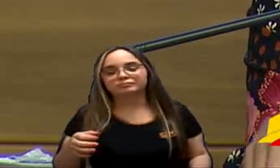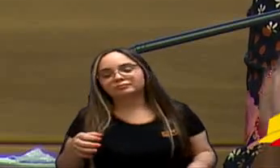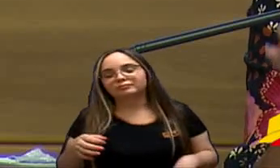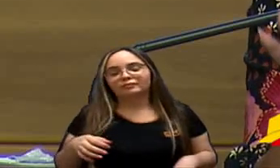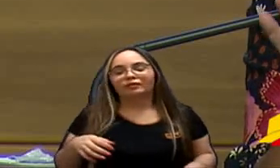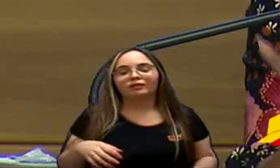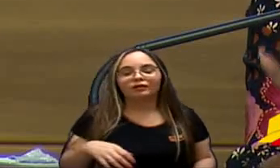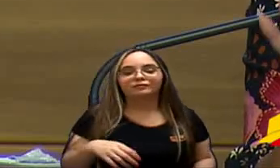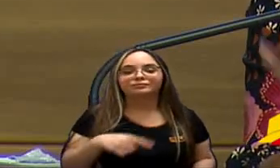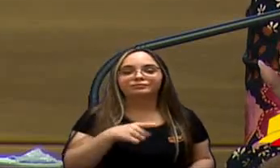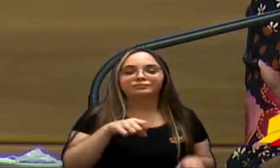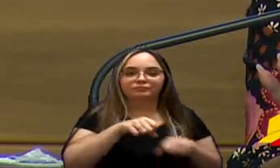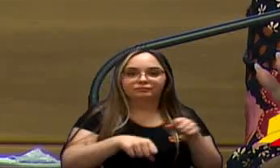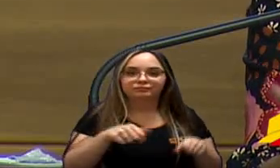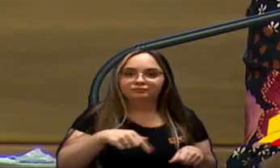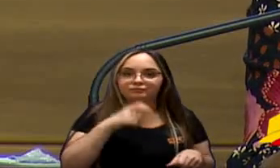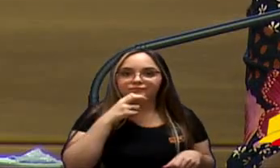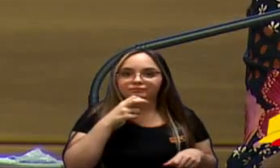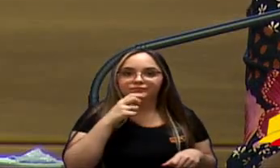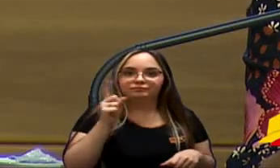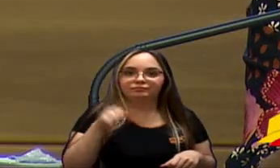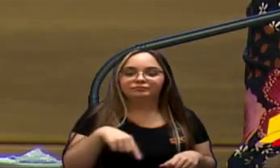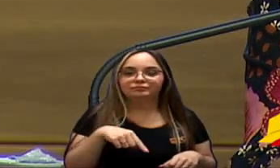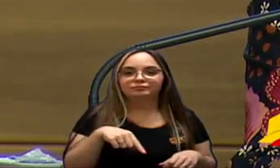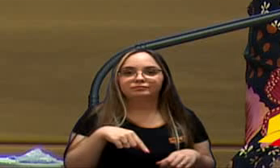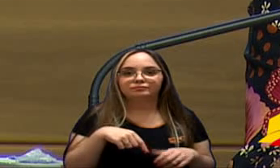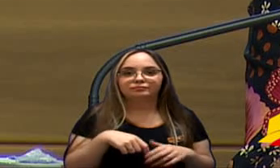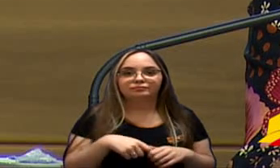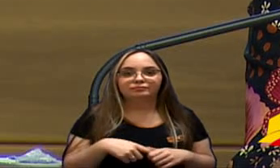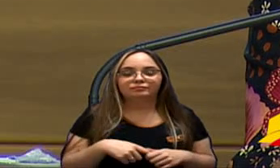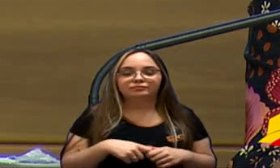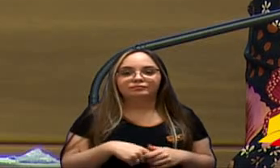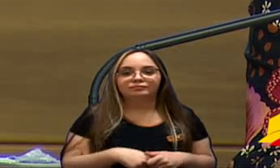verdade, a ciclovia de Sorocaba, ela é